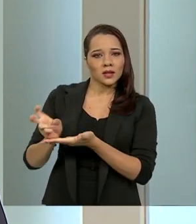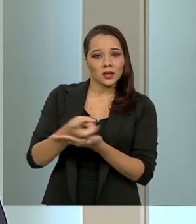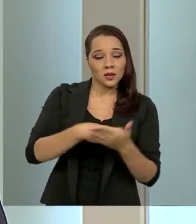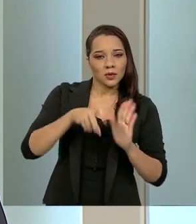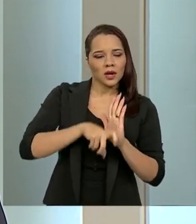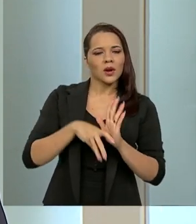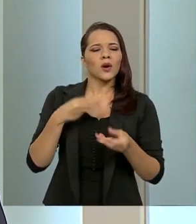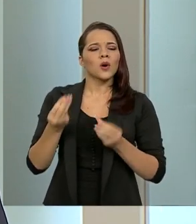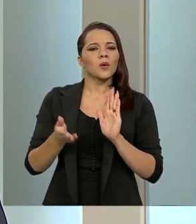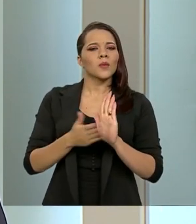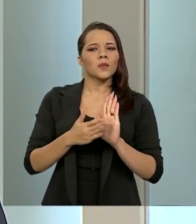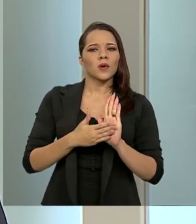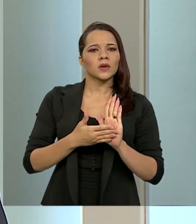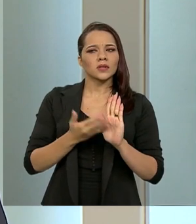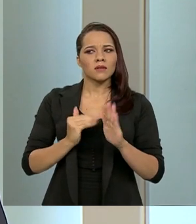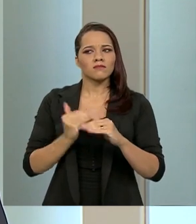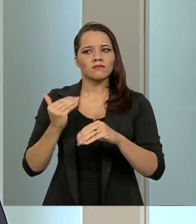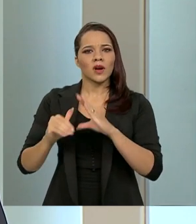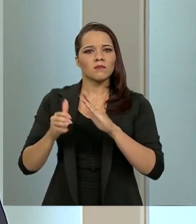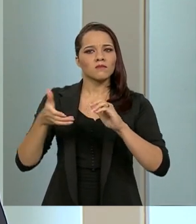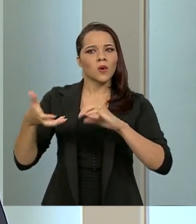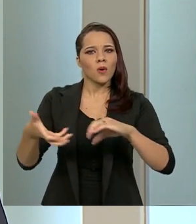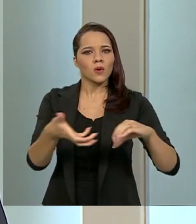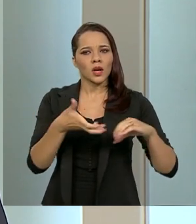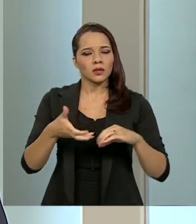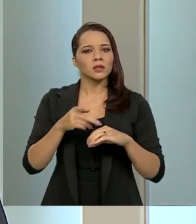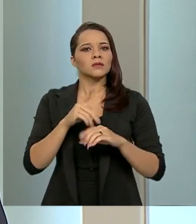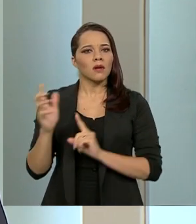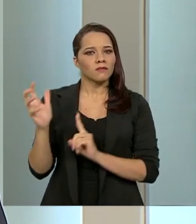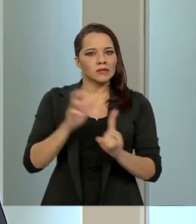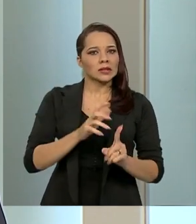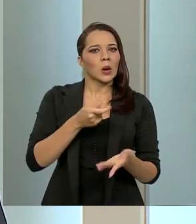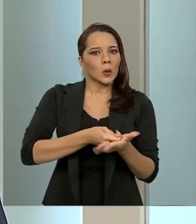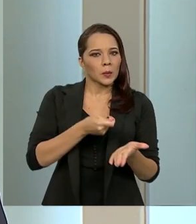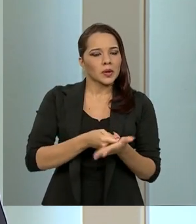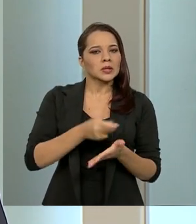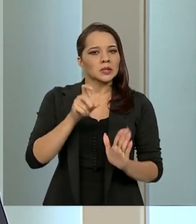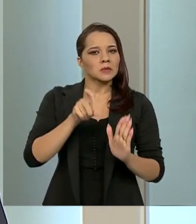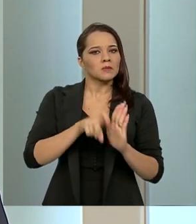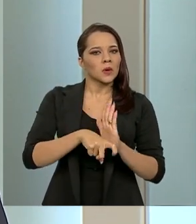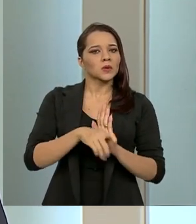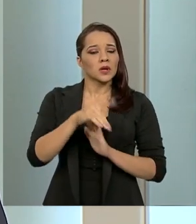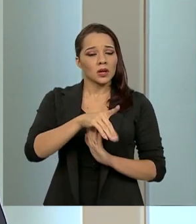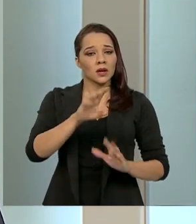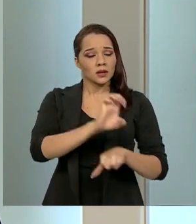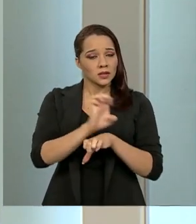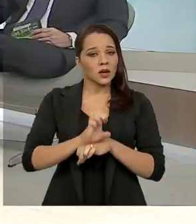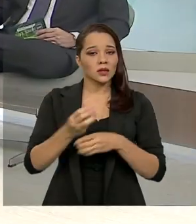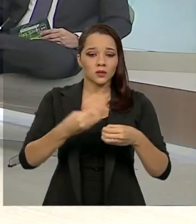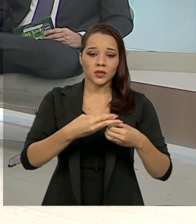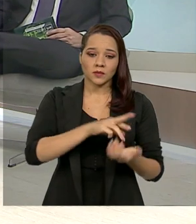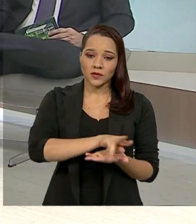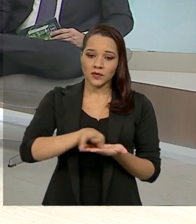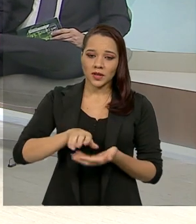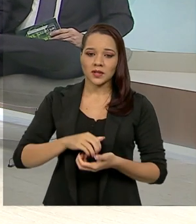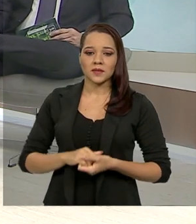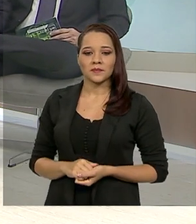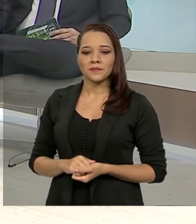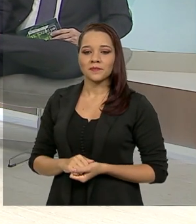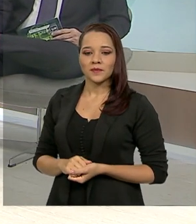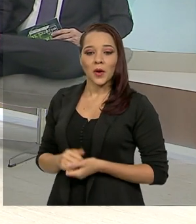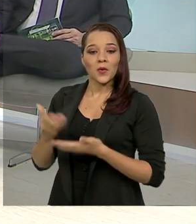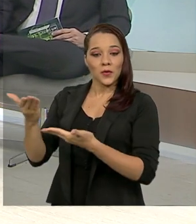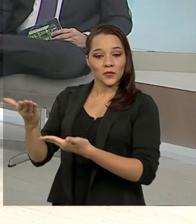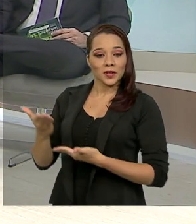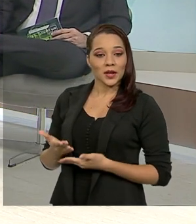propostas que tramitam no Congresso Nacional vão mexer com a cobrança de impostos nos estados e nos municípios? O convidado do